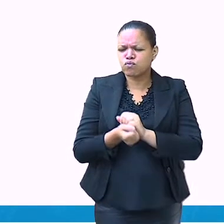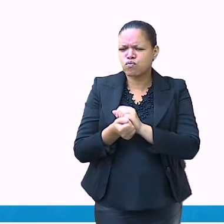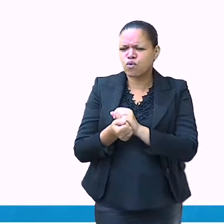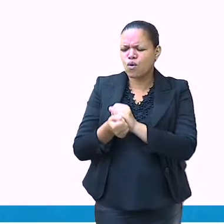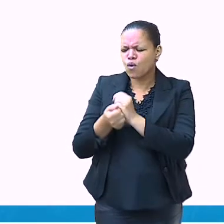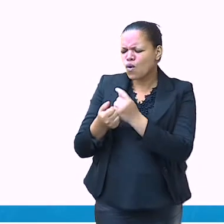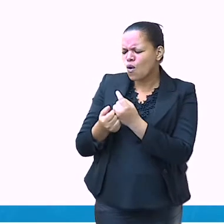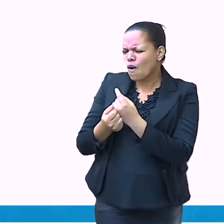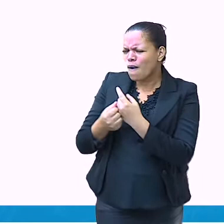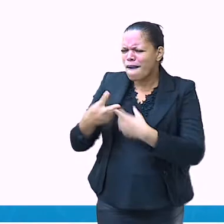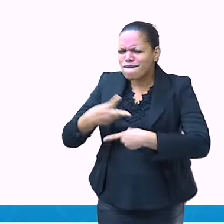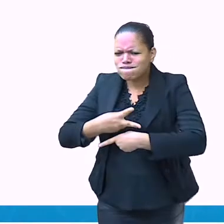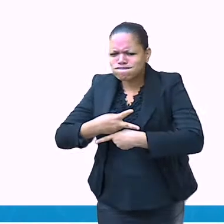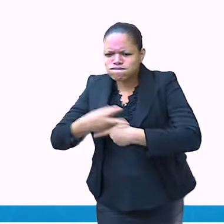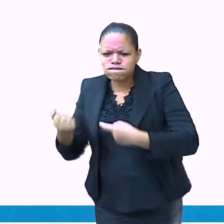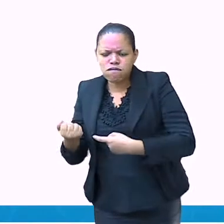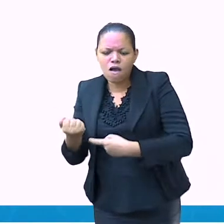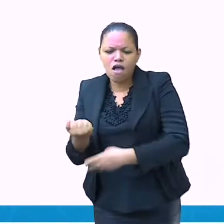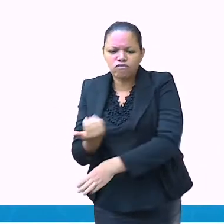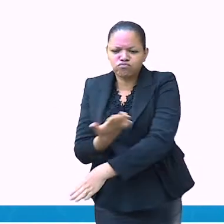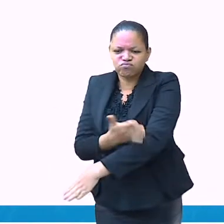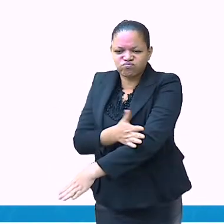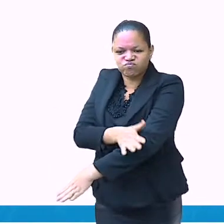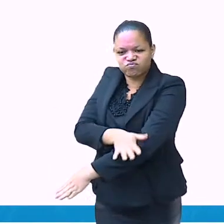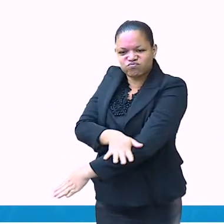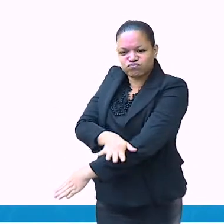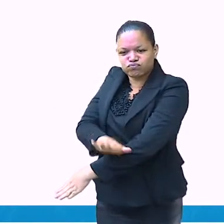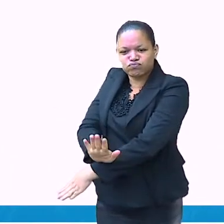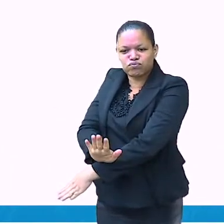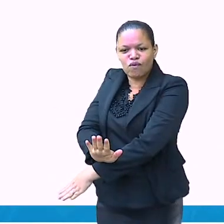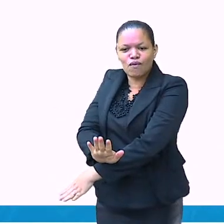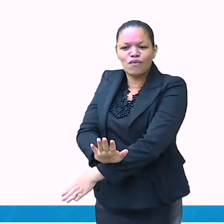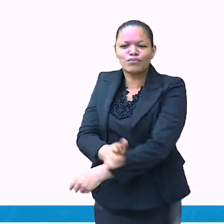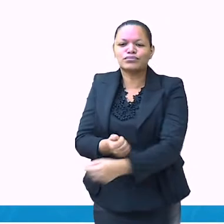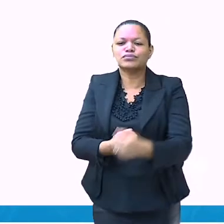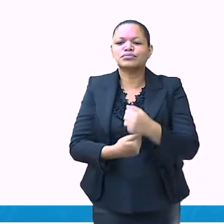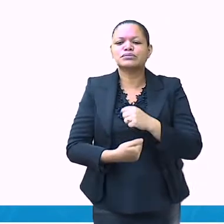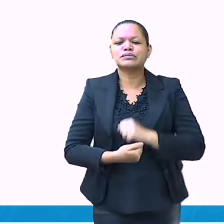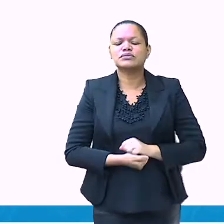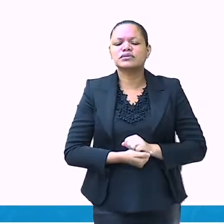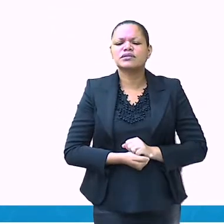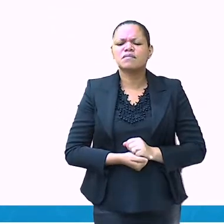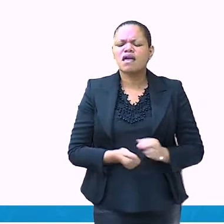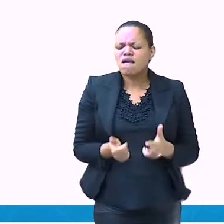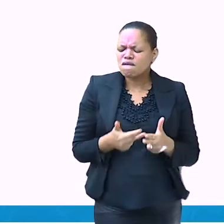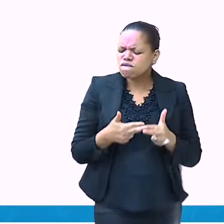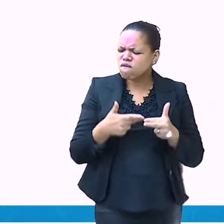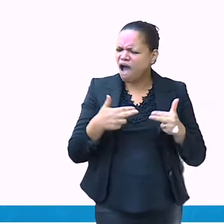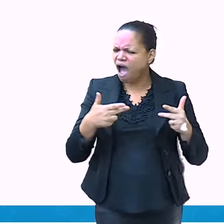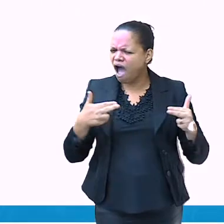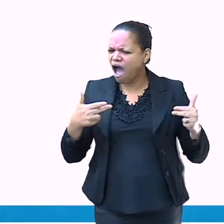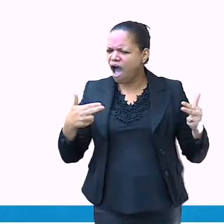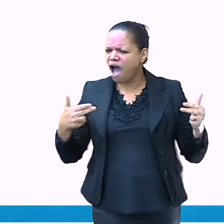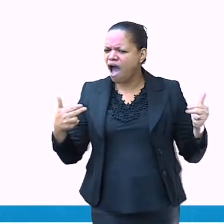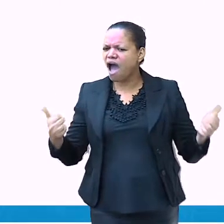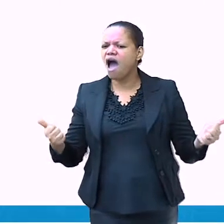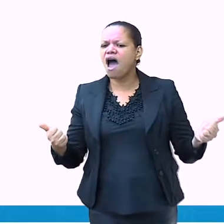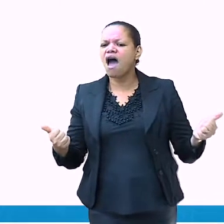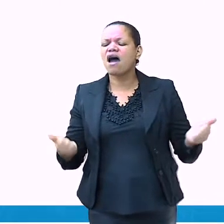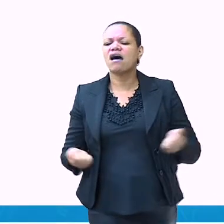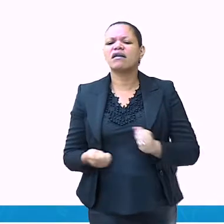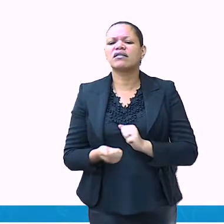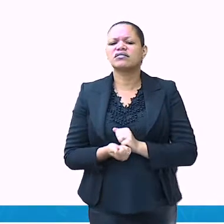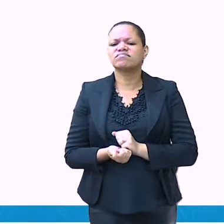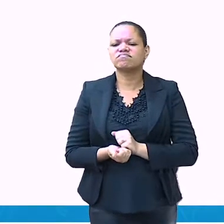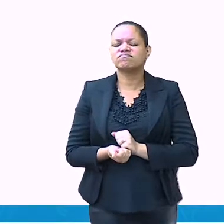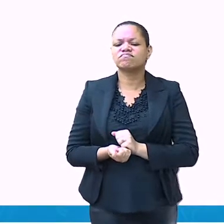no seu passado simples. Past simple. Observaram mais uma vez? Vocês vão ver como é